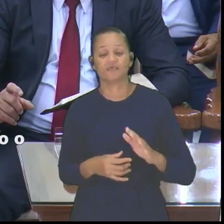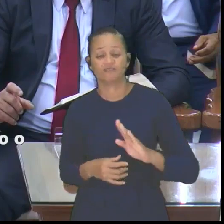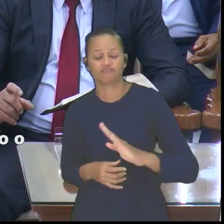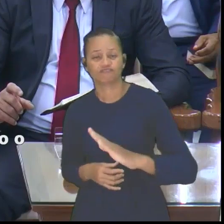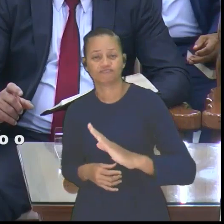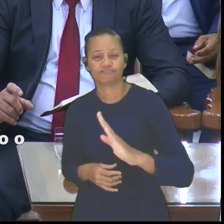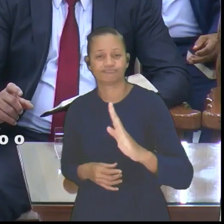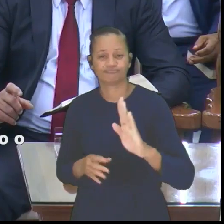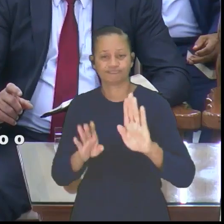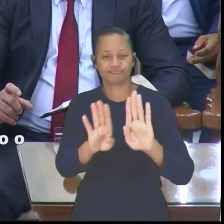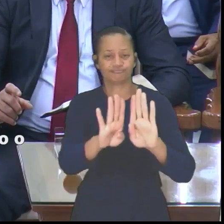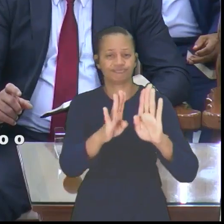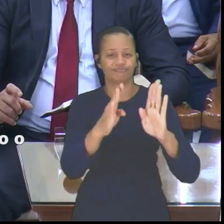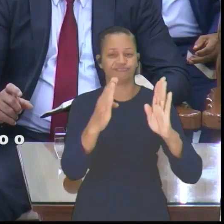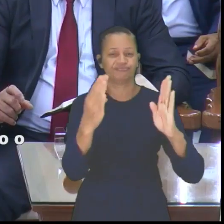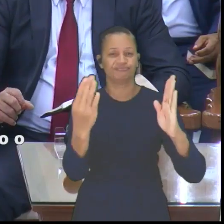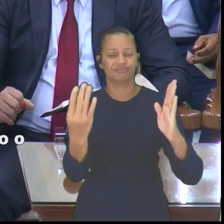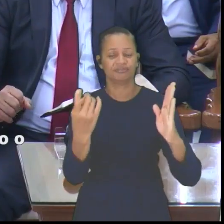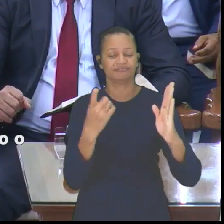a porta se abre.